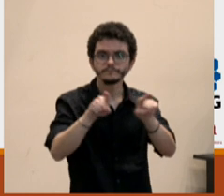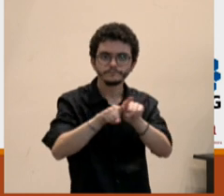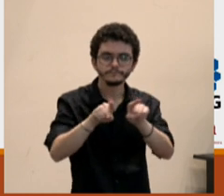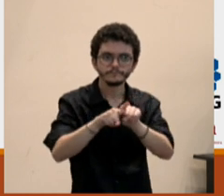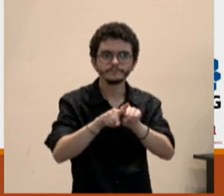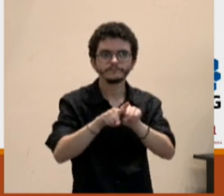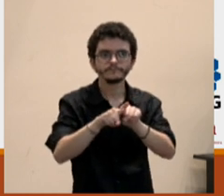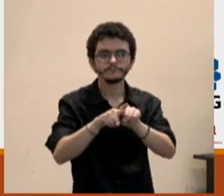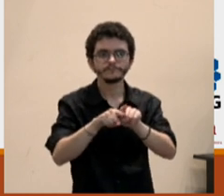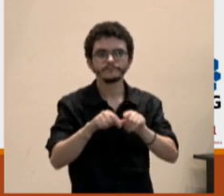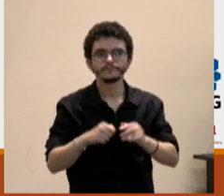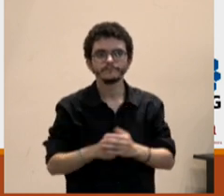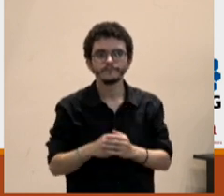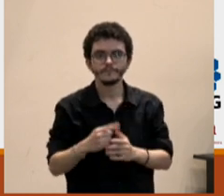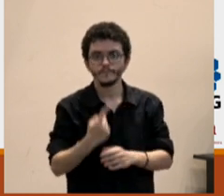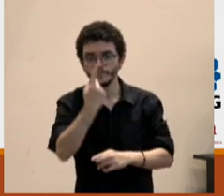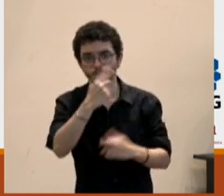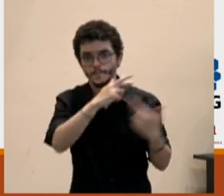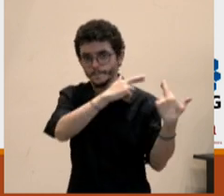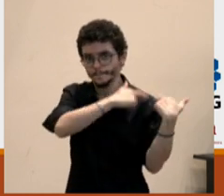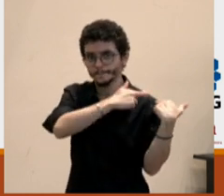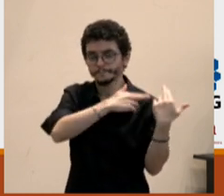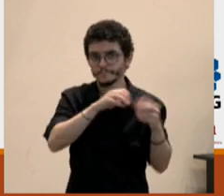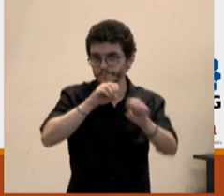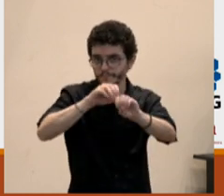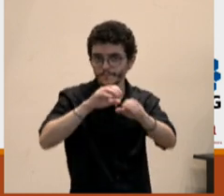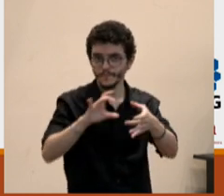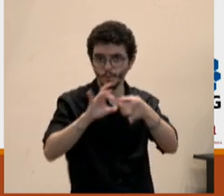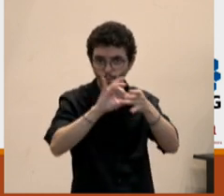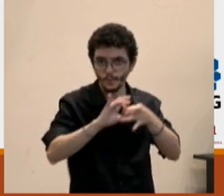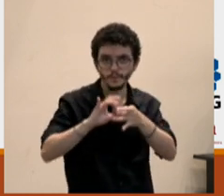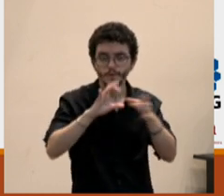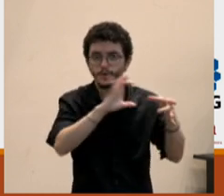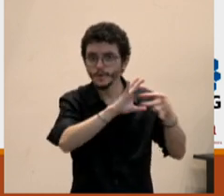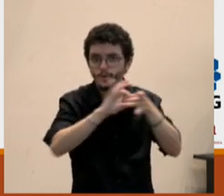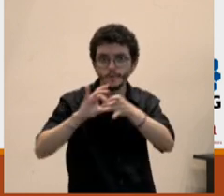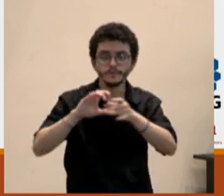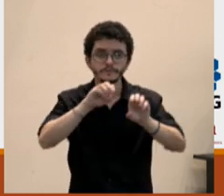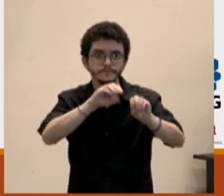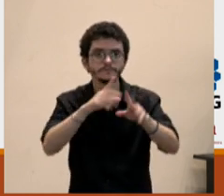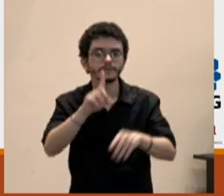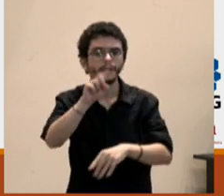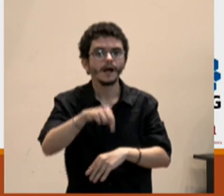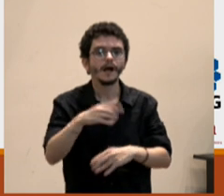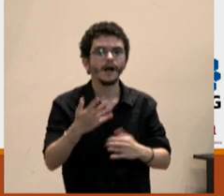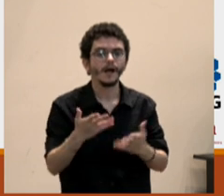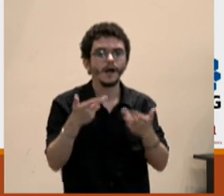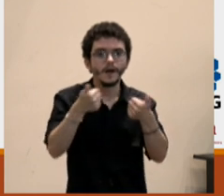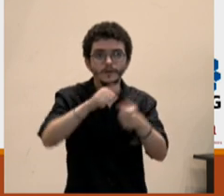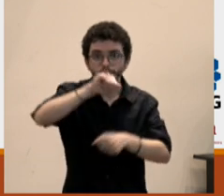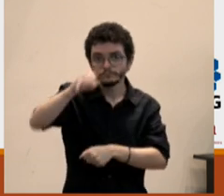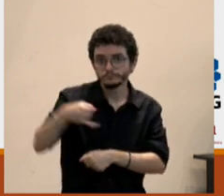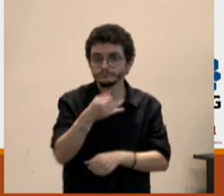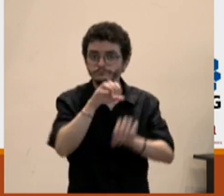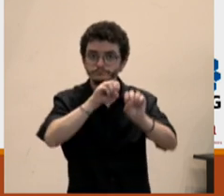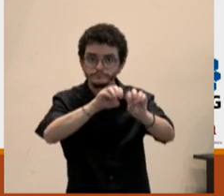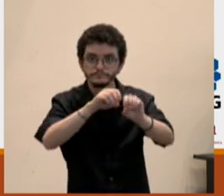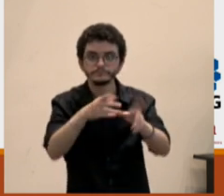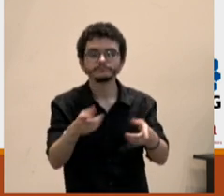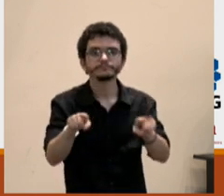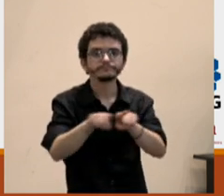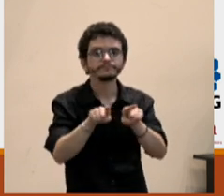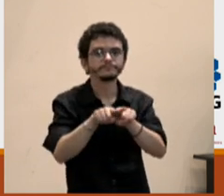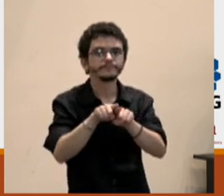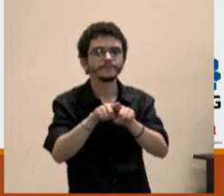das funções da educação, da União, né, no contexto educacional, é equalização de oportunidades educacionais e padrão mínimo de